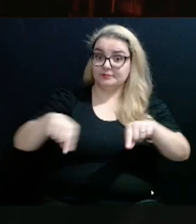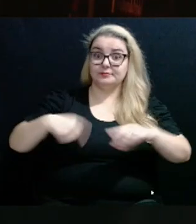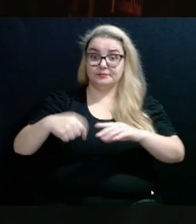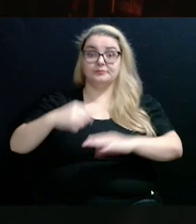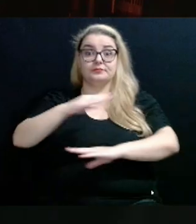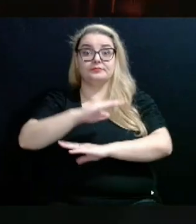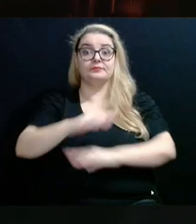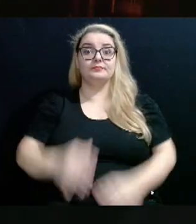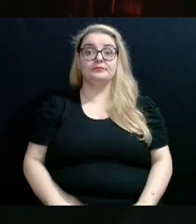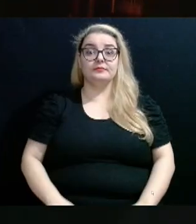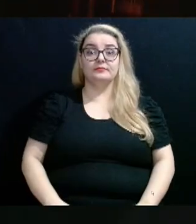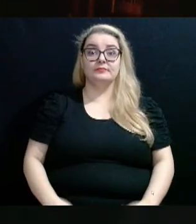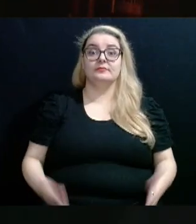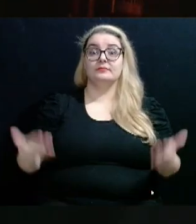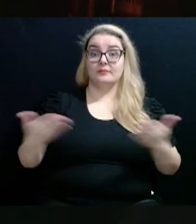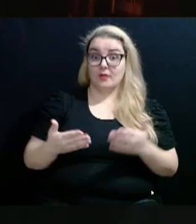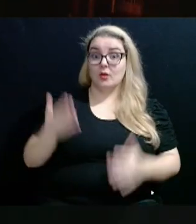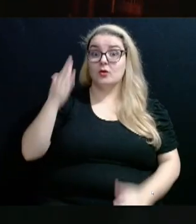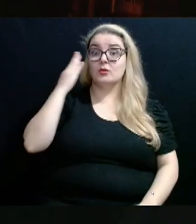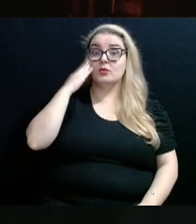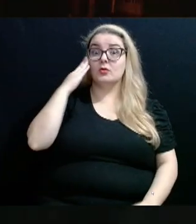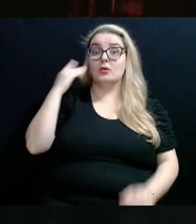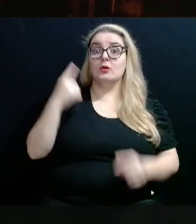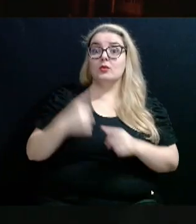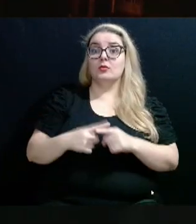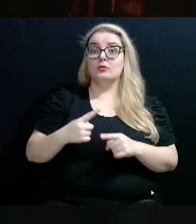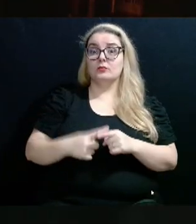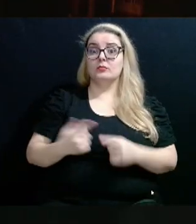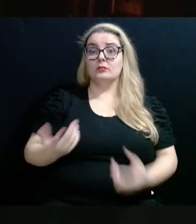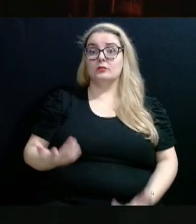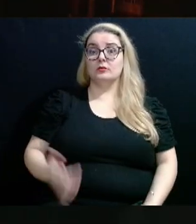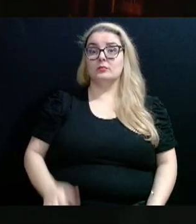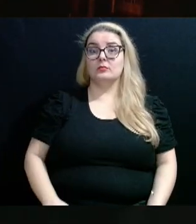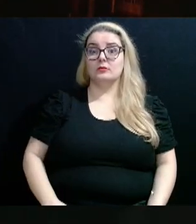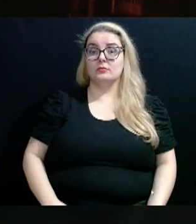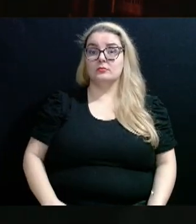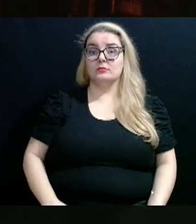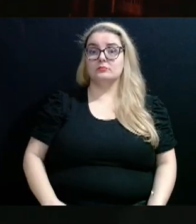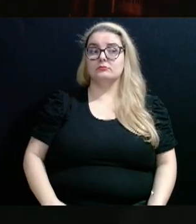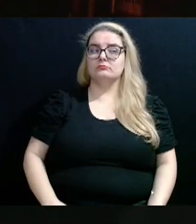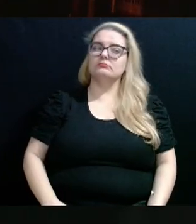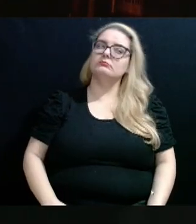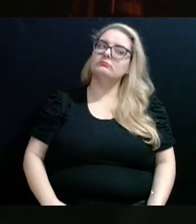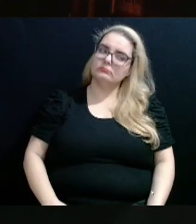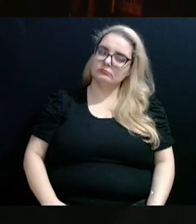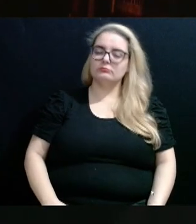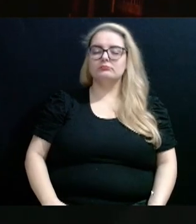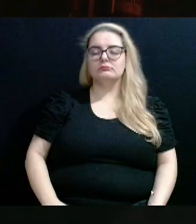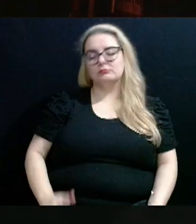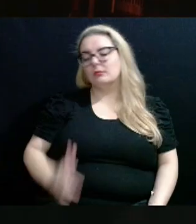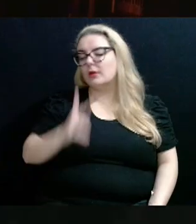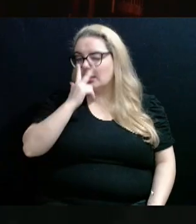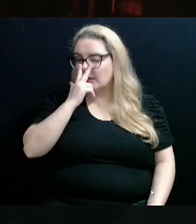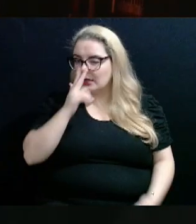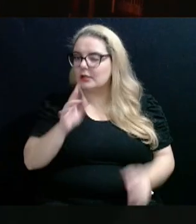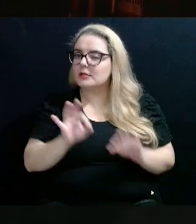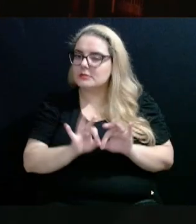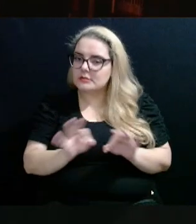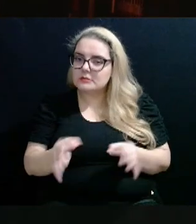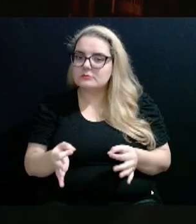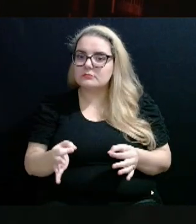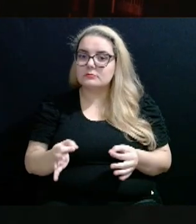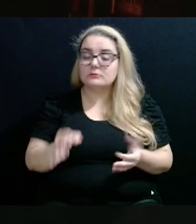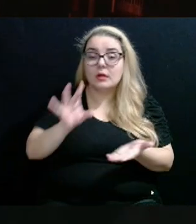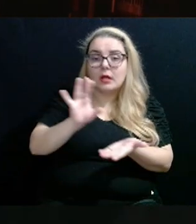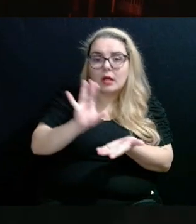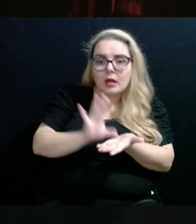entender porque algo assim que é aparentemente simples, né? É uma figurinha, mas consegue despertar